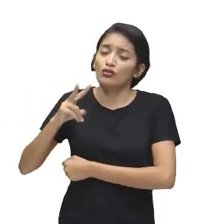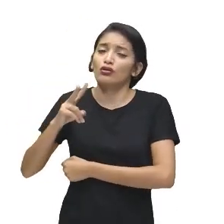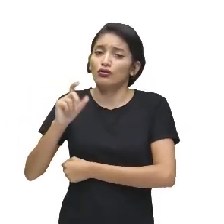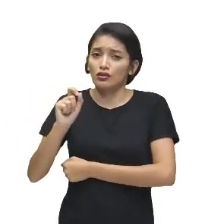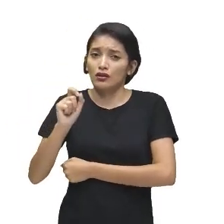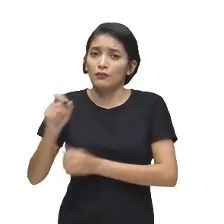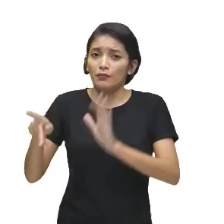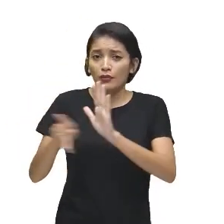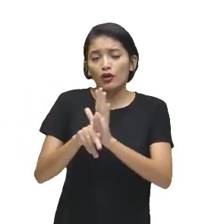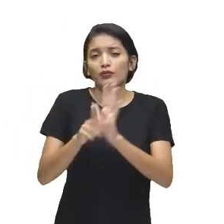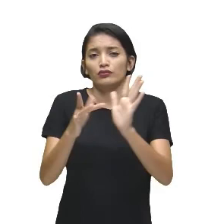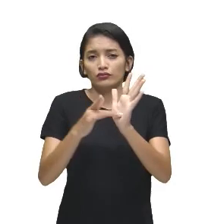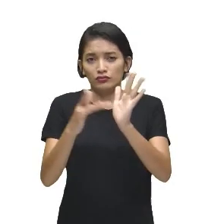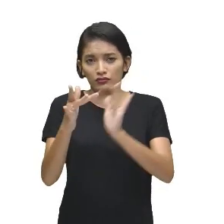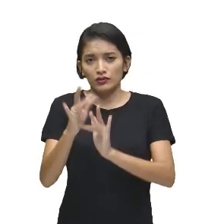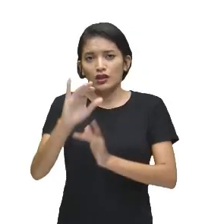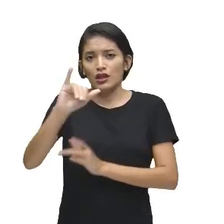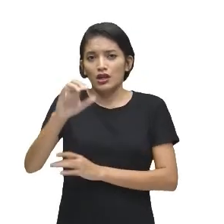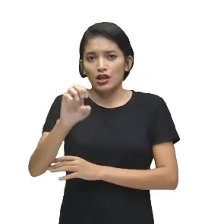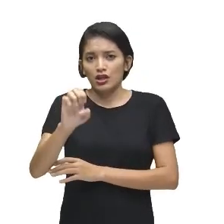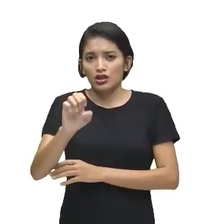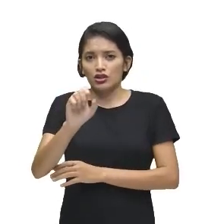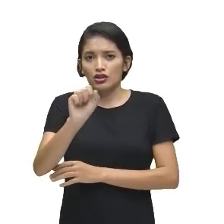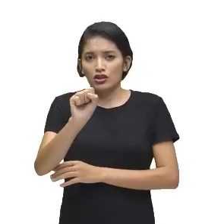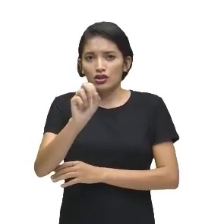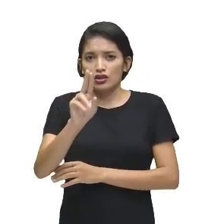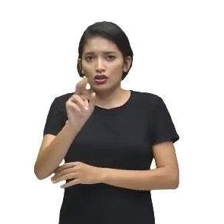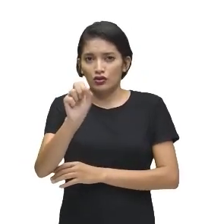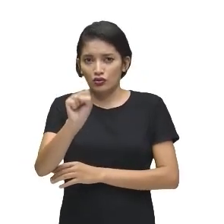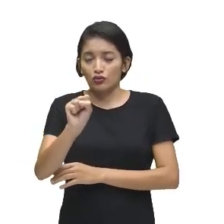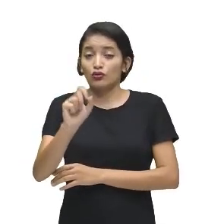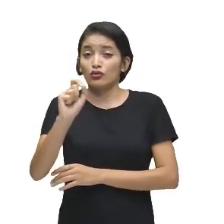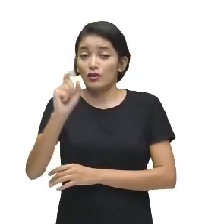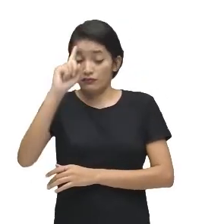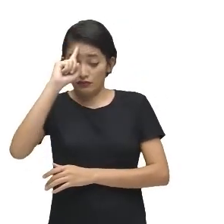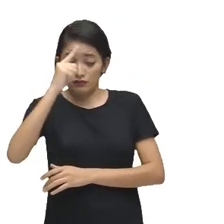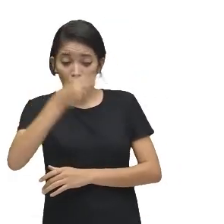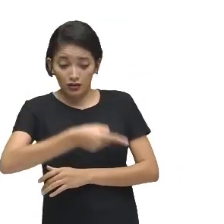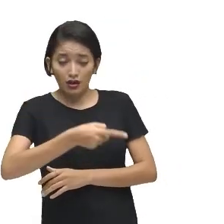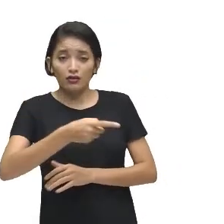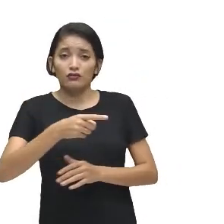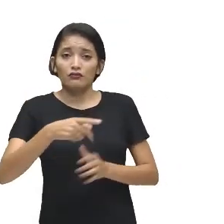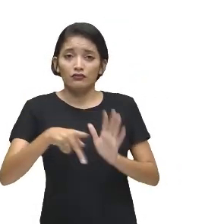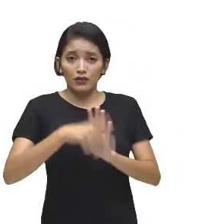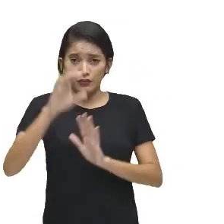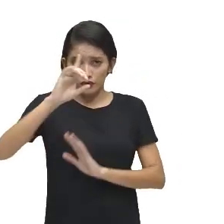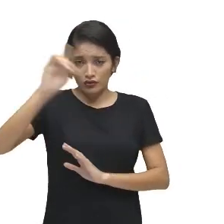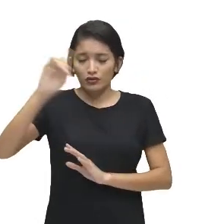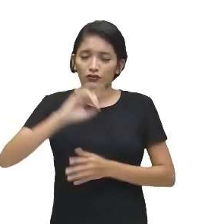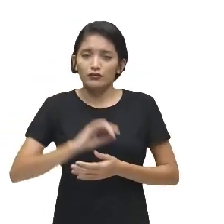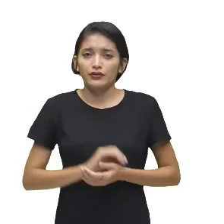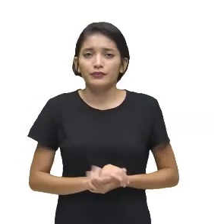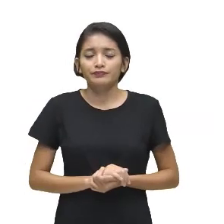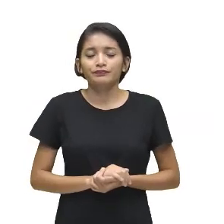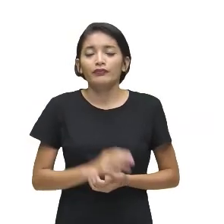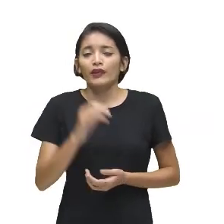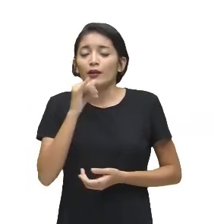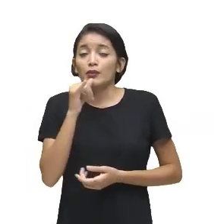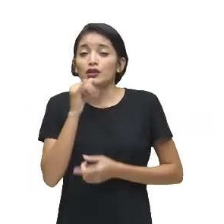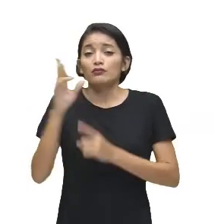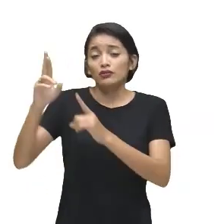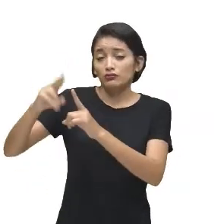Jesus, né? Que foi o grande enviado de Deus, né? A gente vai ver, de repente, por exemplo, religiões que